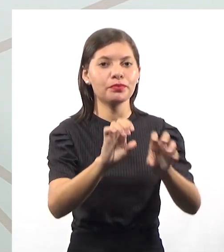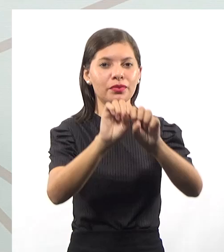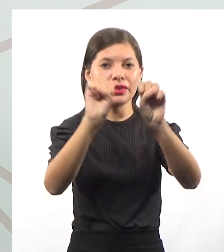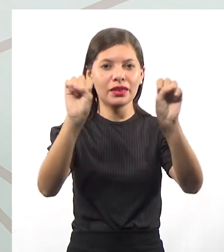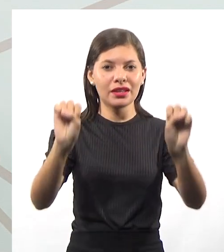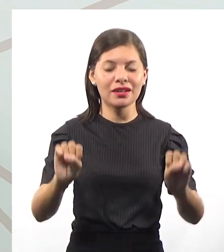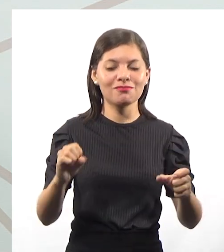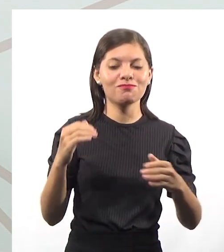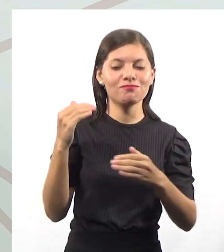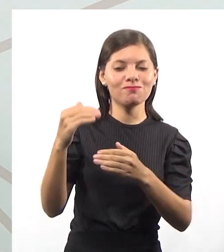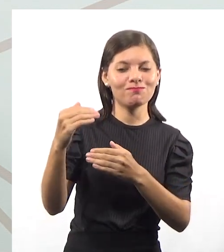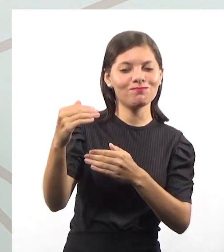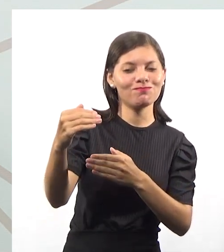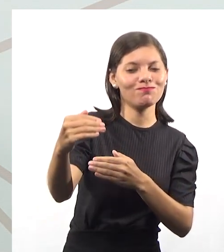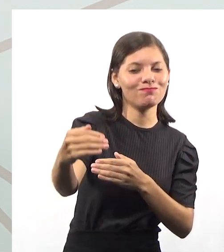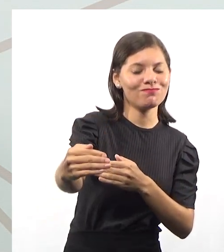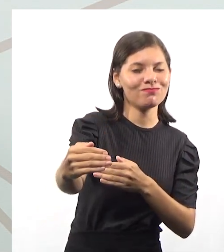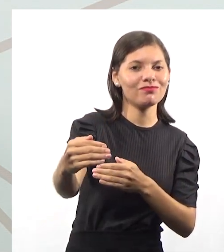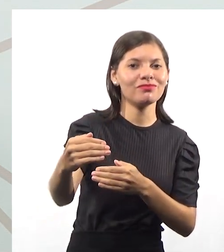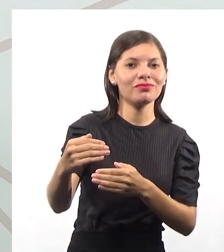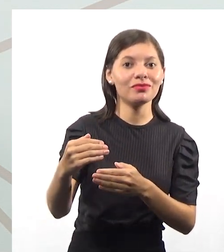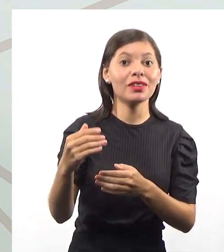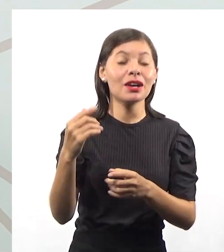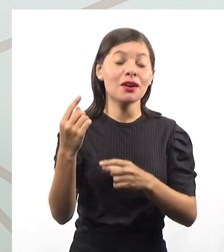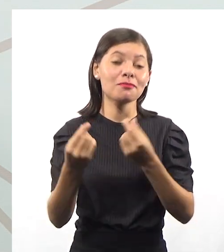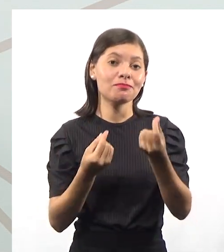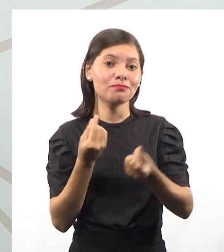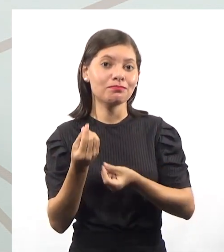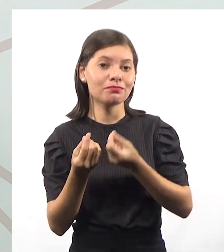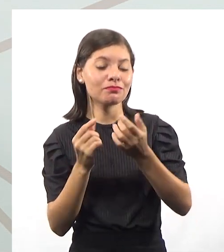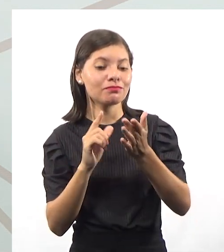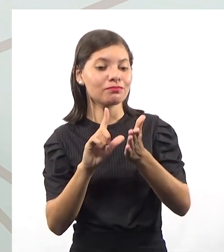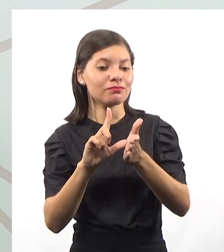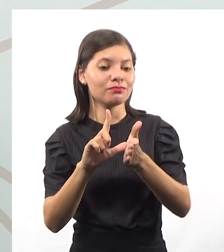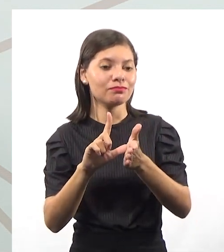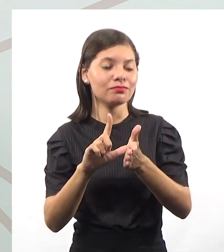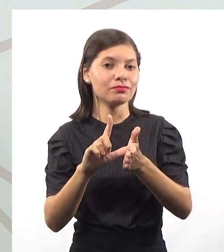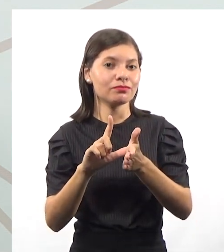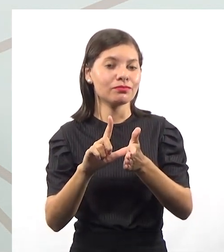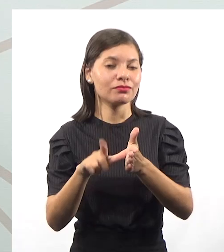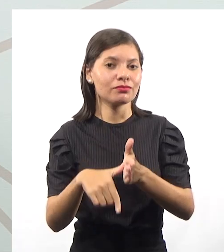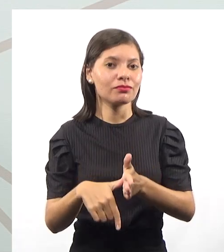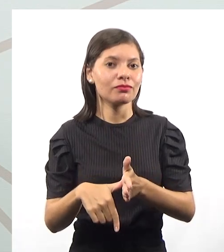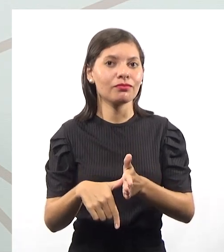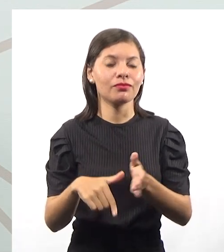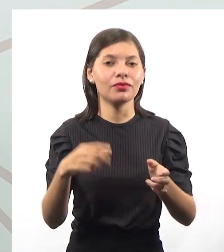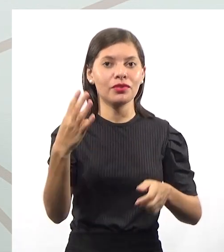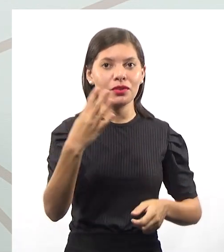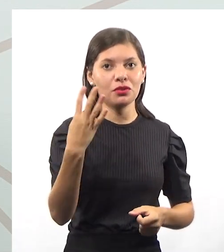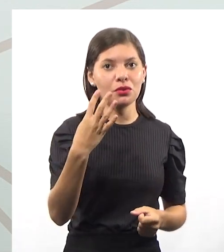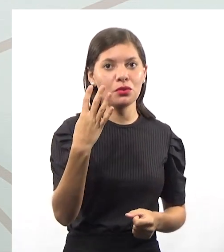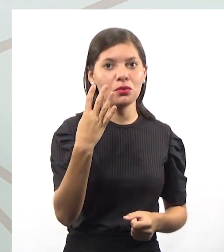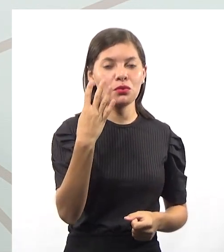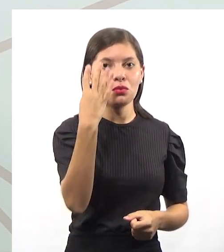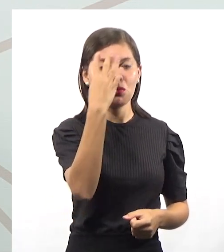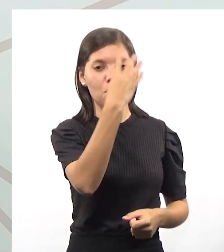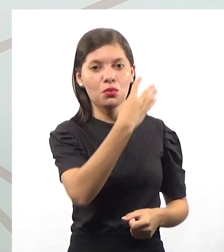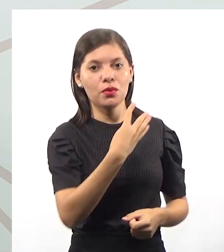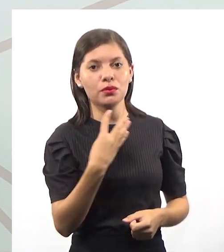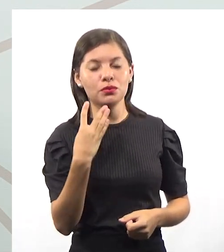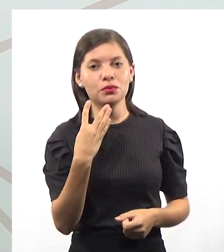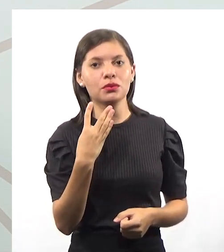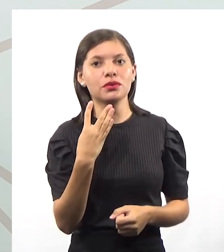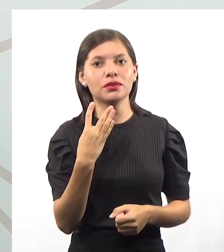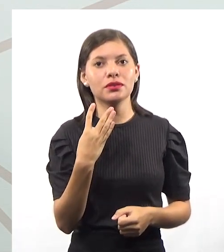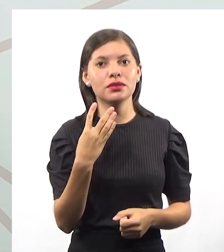já está bastante avançado. Então, a previsão do que as 4 horas, como as 4 horas regulares